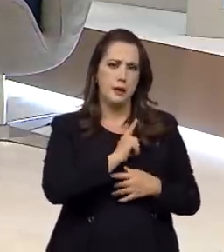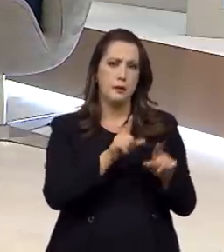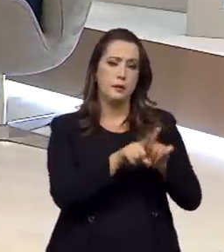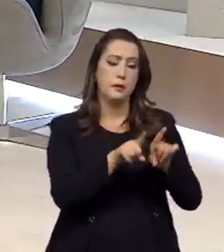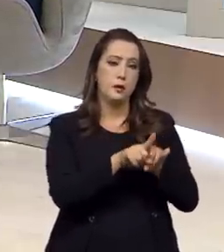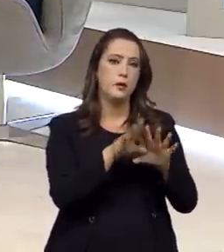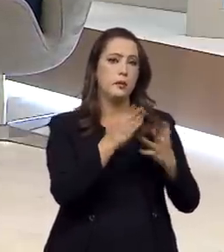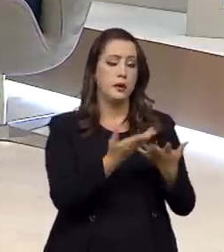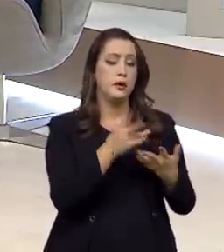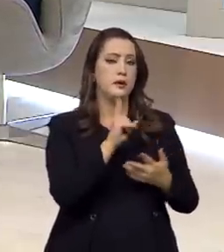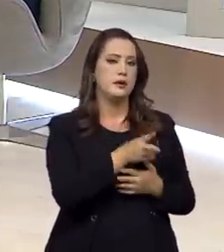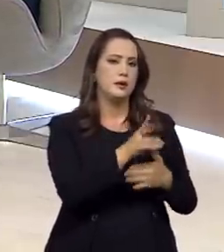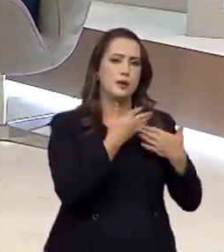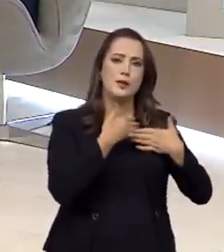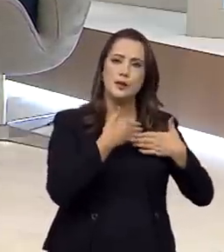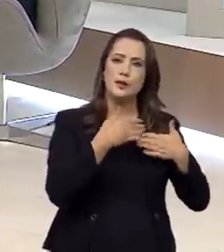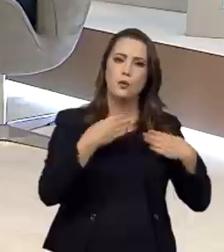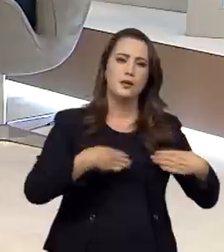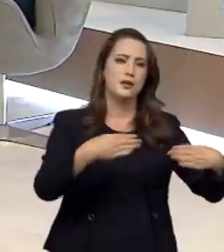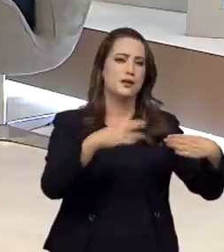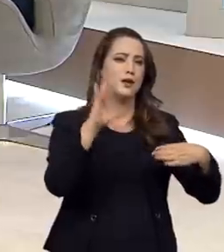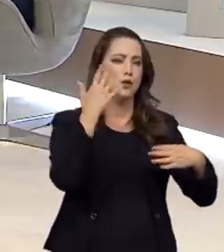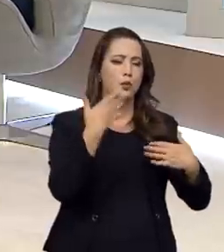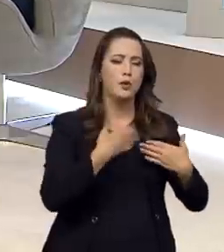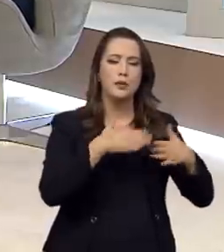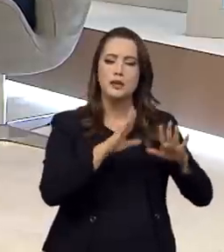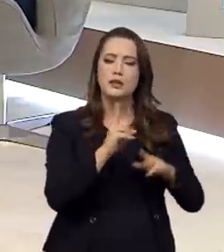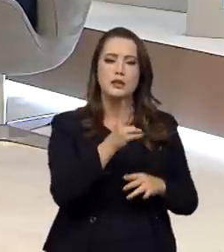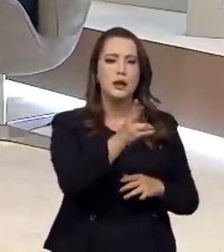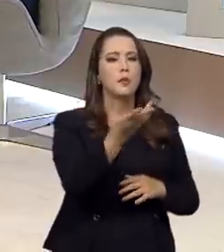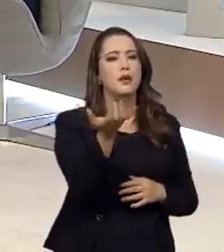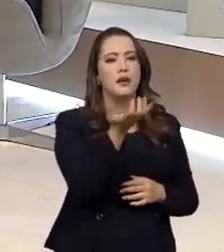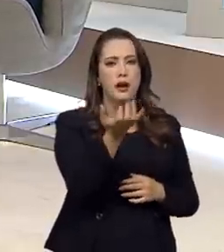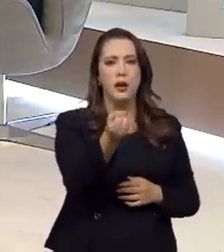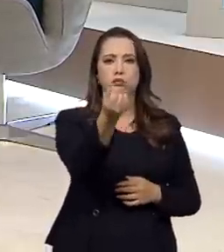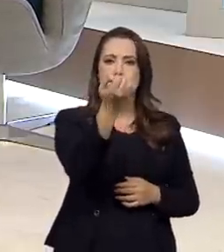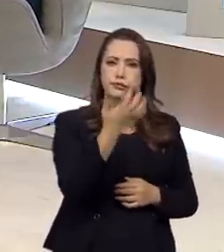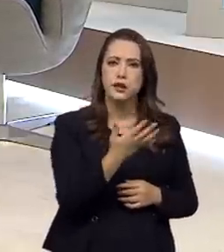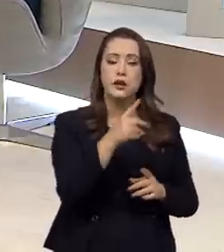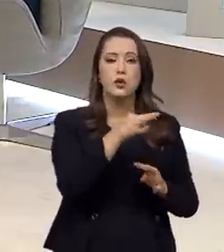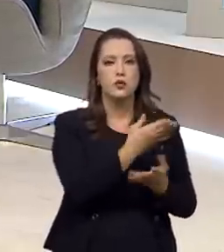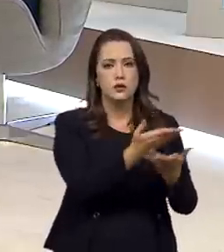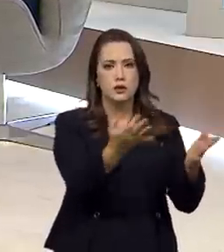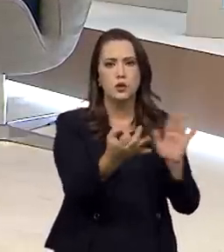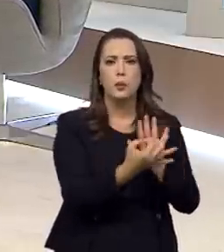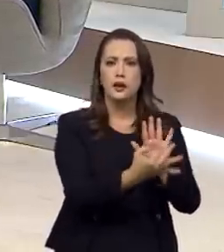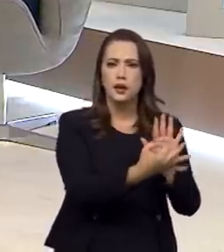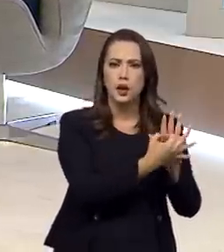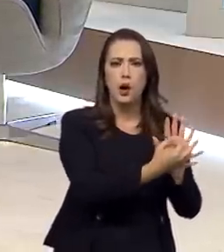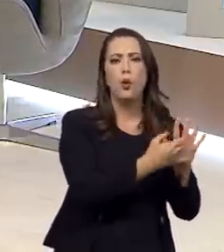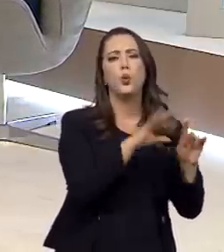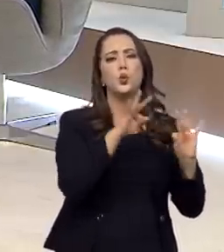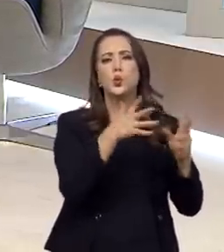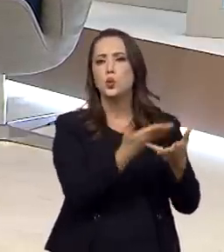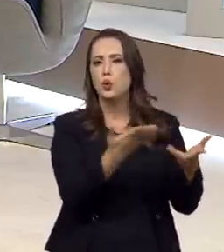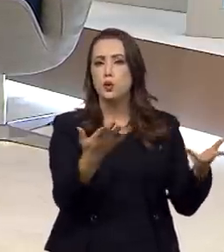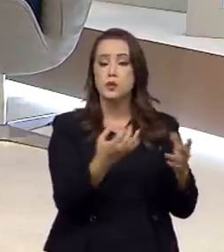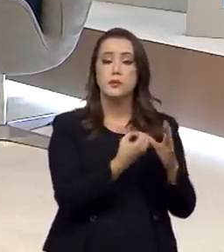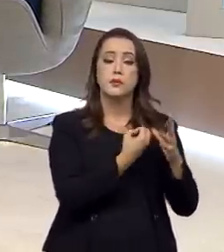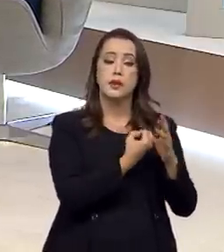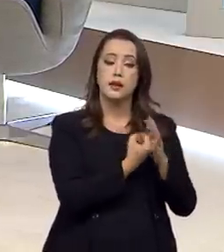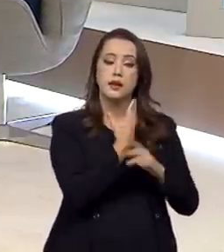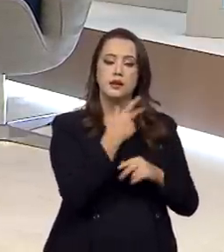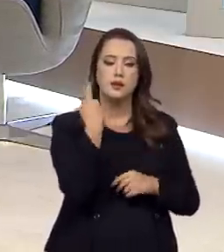ao meio ambiente está sempre aberto a ouvir a todos a participação de todos é muito importante da construção dessas políticas